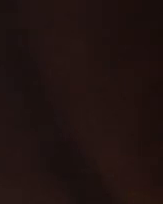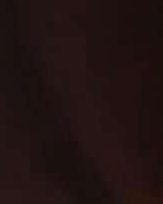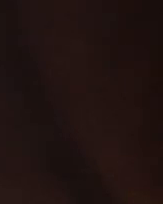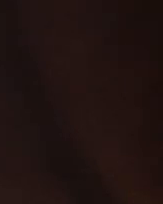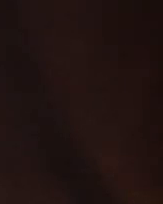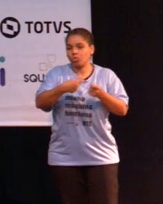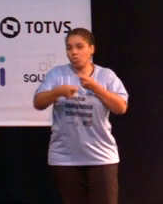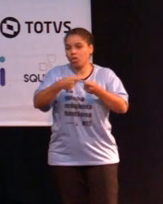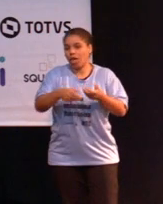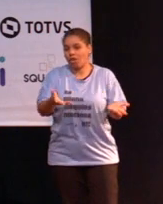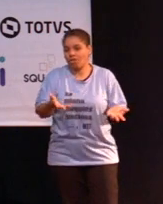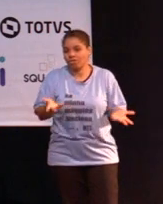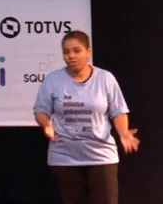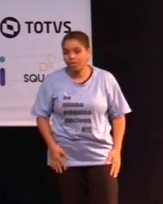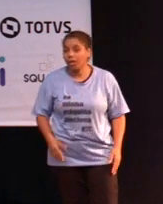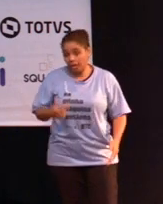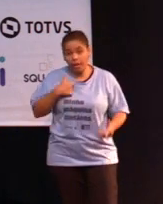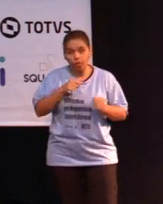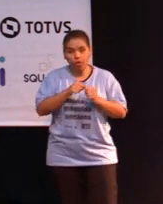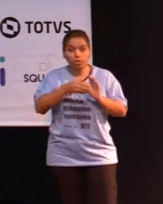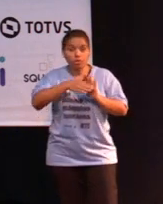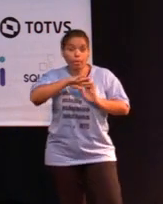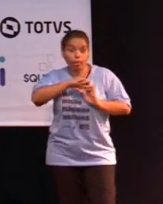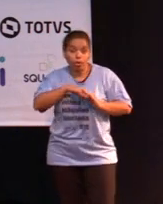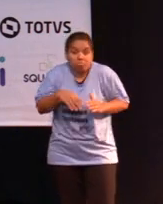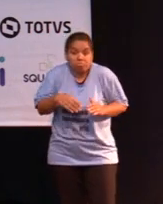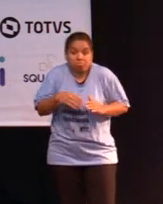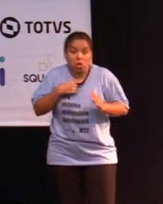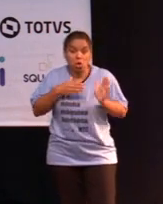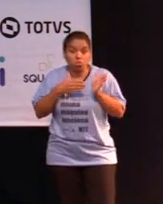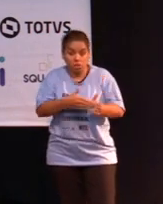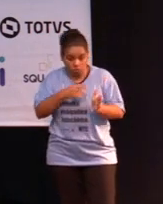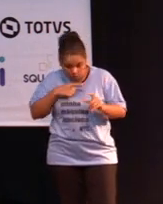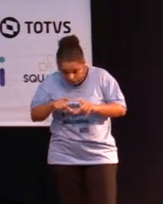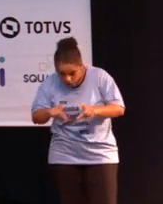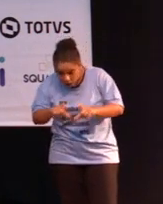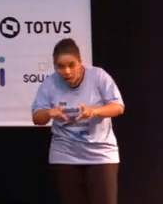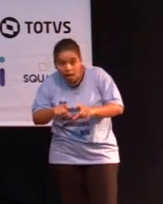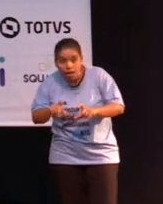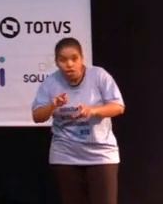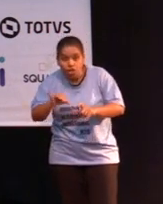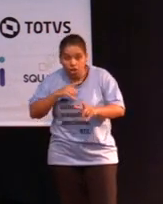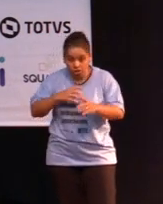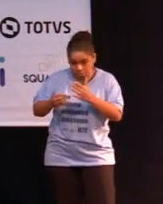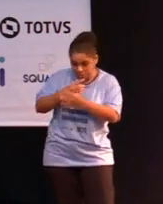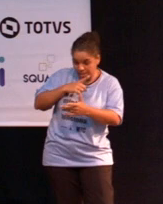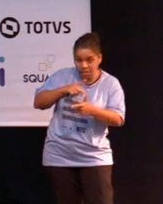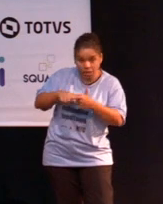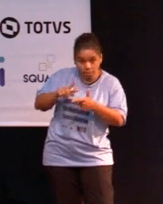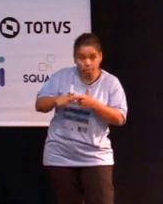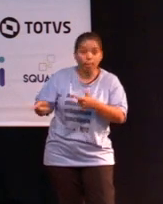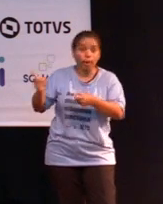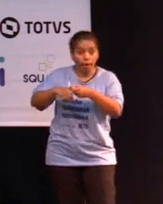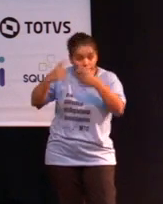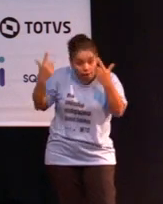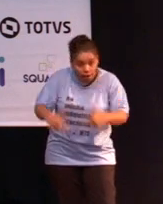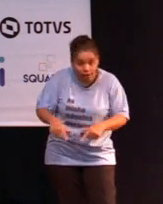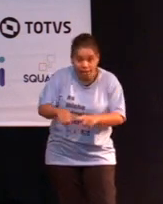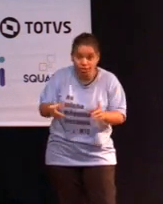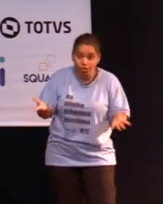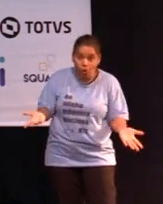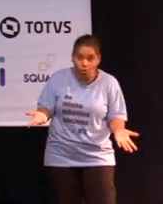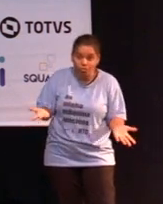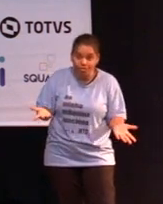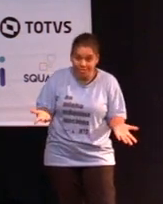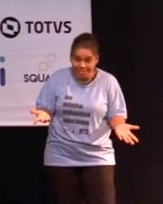de operações e eu faço de pode seguir o que está no tíquete né eu sigo que falasse do problema o retorno de choque se sair